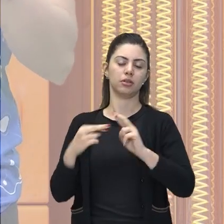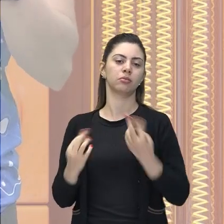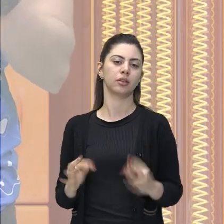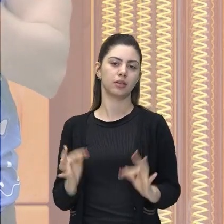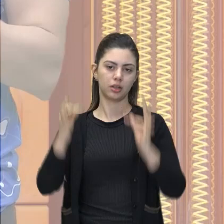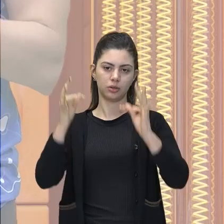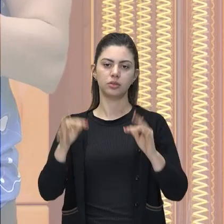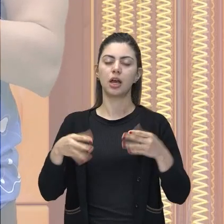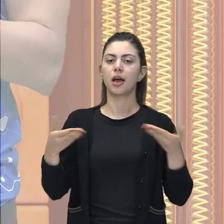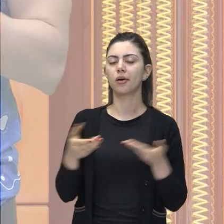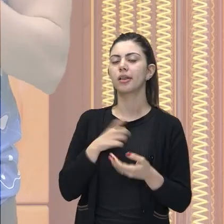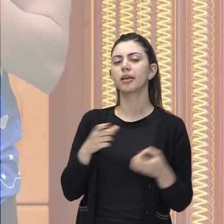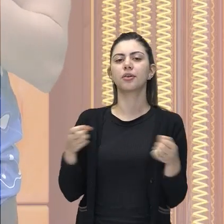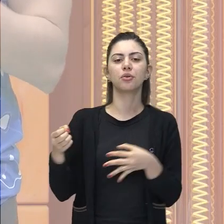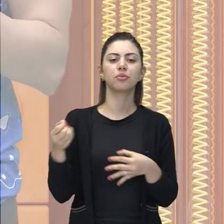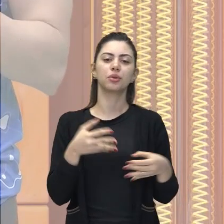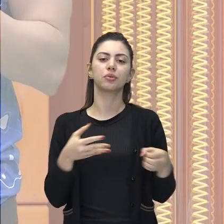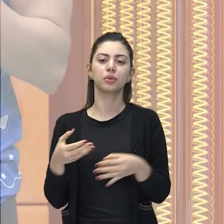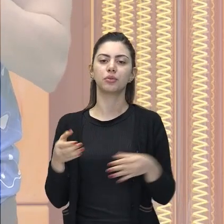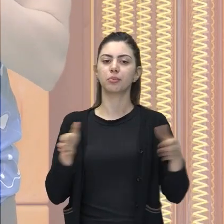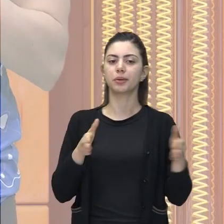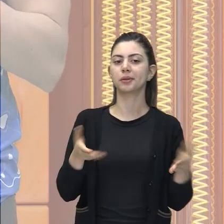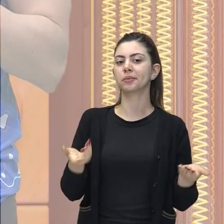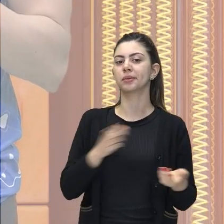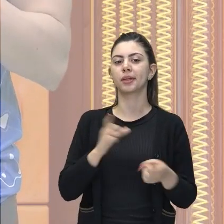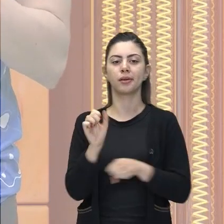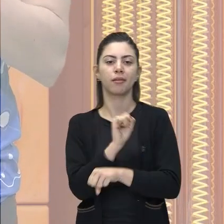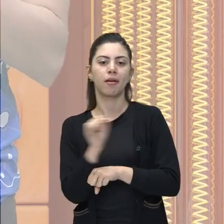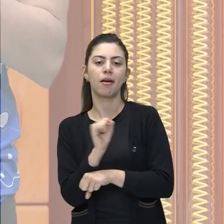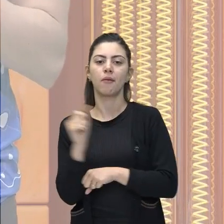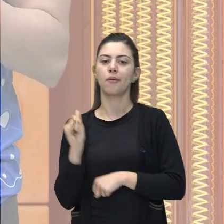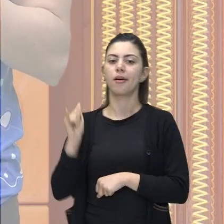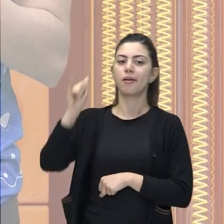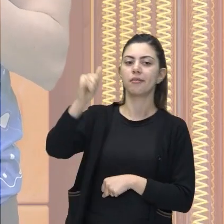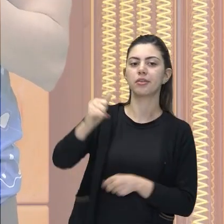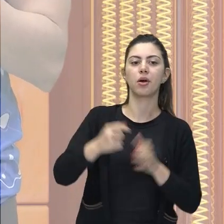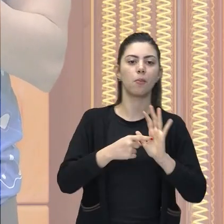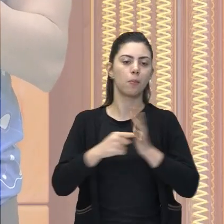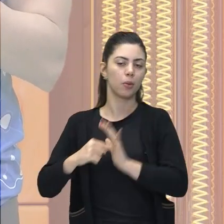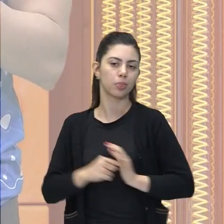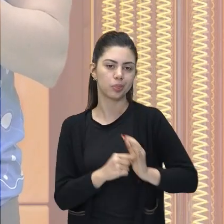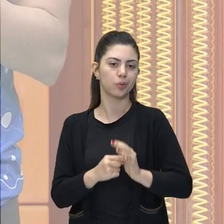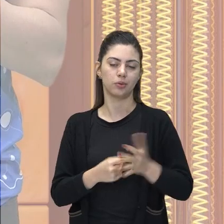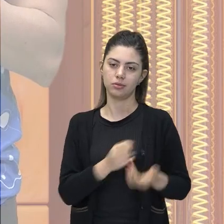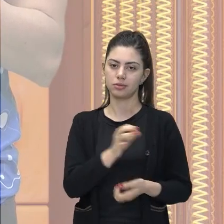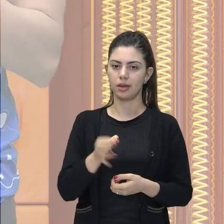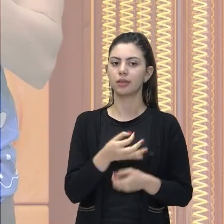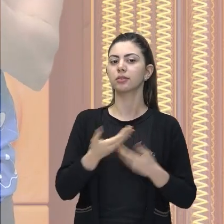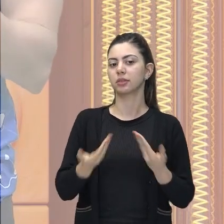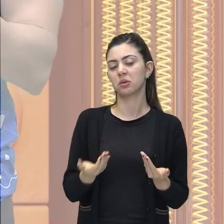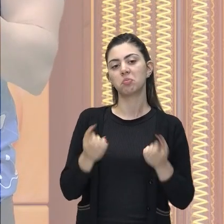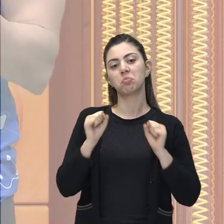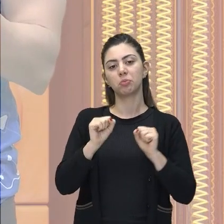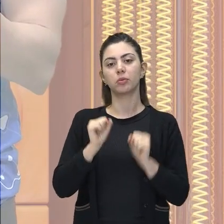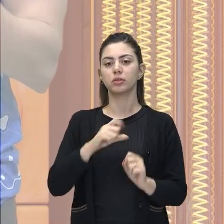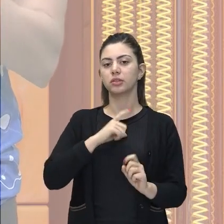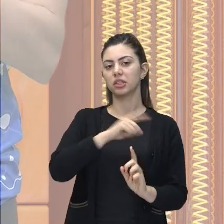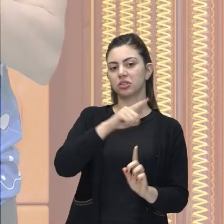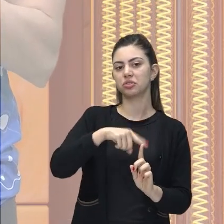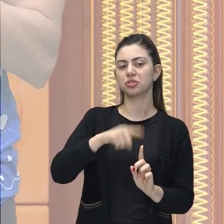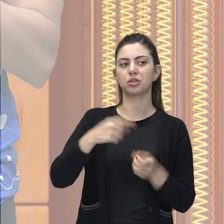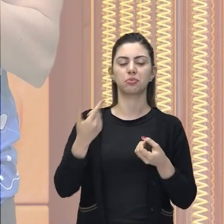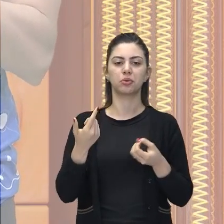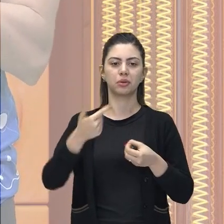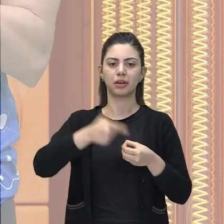moderno dentro dessa fase? Os automóveis, avião, motores de combustão interna e